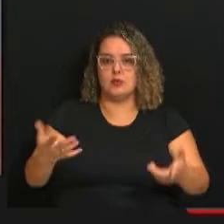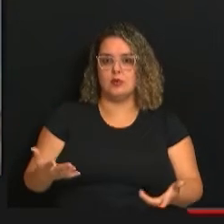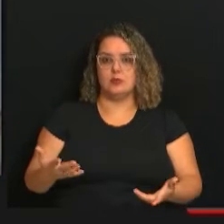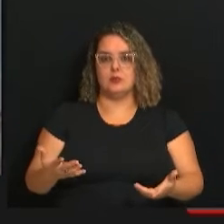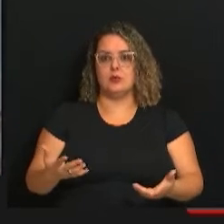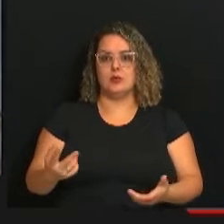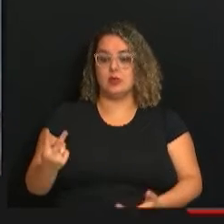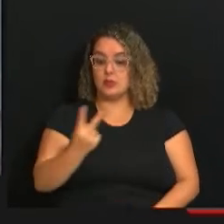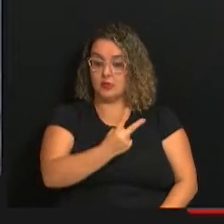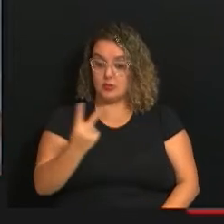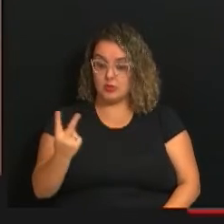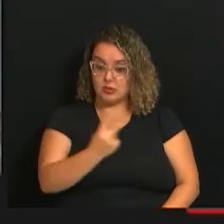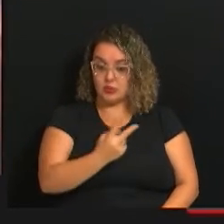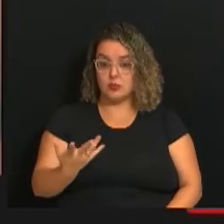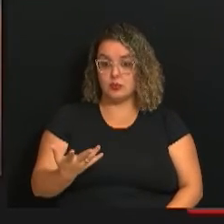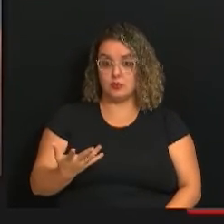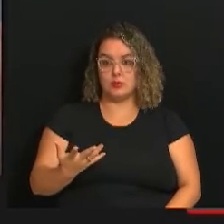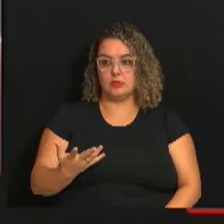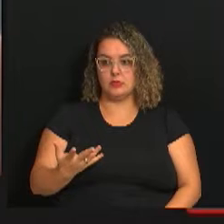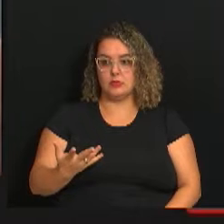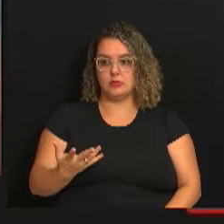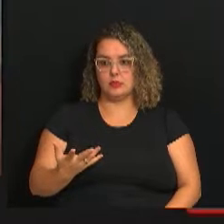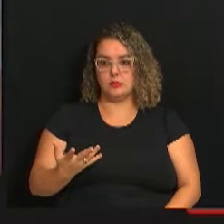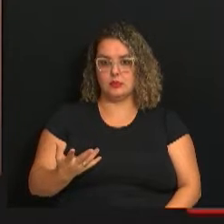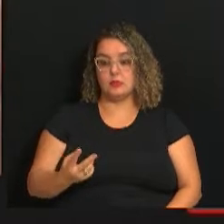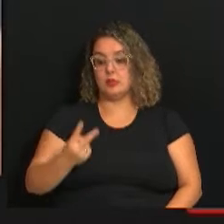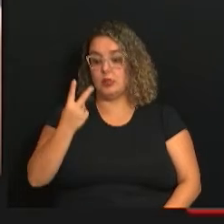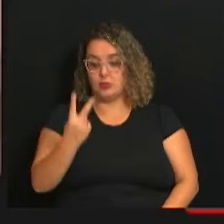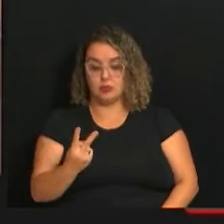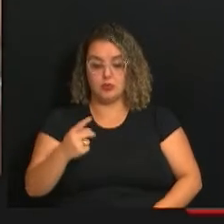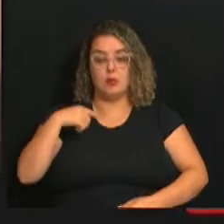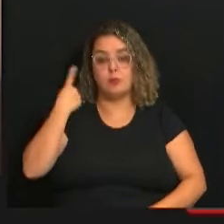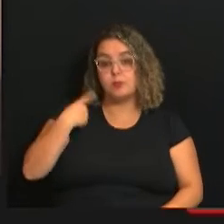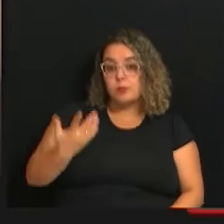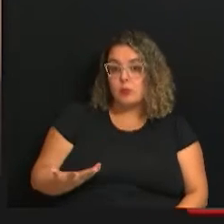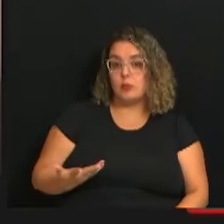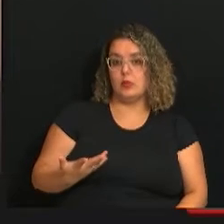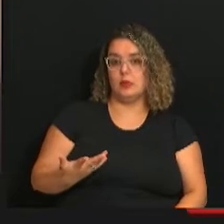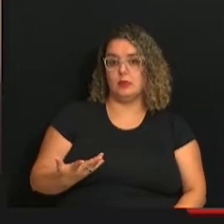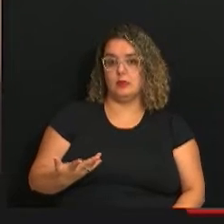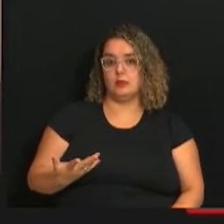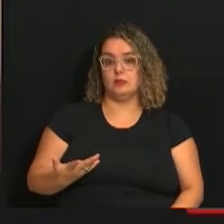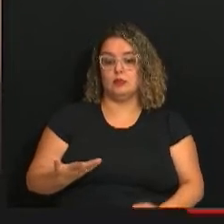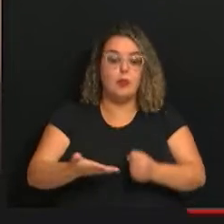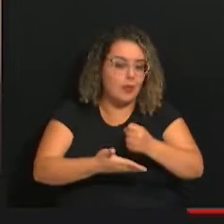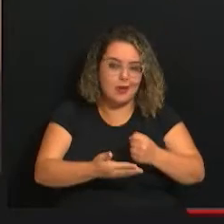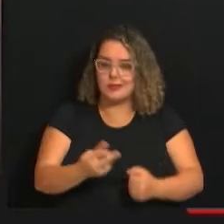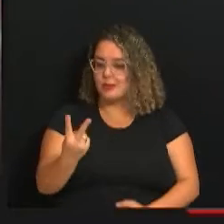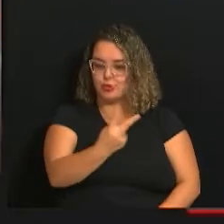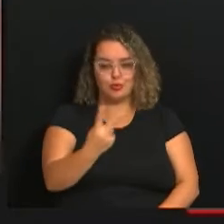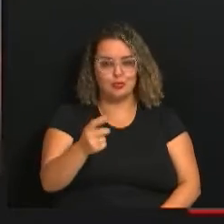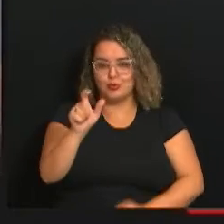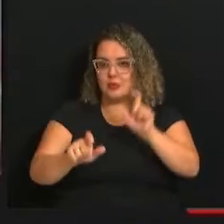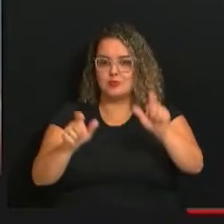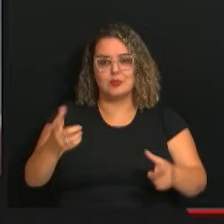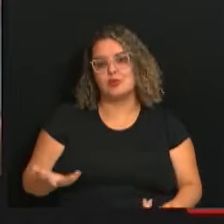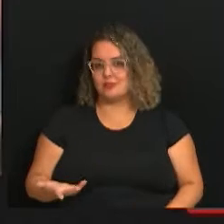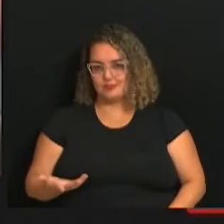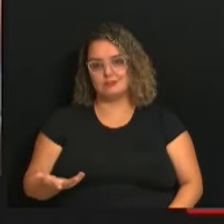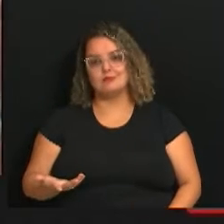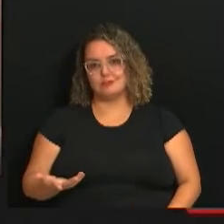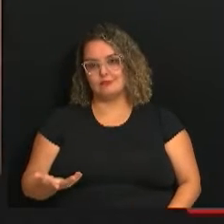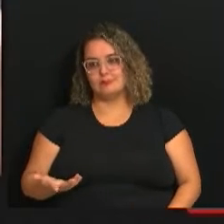Porque se eu me deslocasse, eu demoraria muito. Sim. E como eu gostava de trabalhar no gabinete, eu não trabalhava em